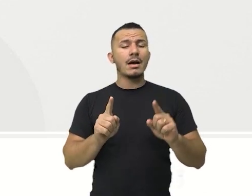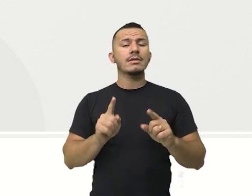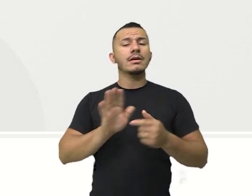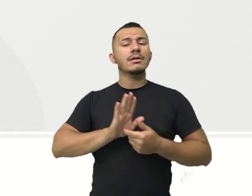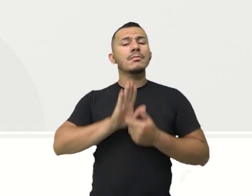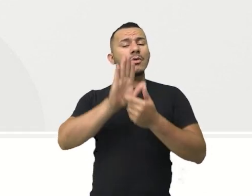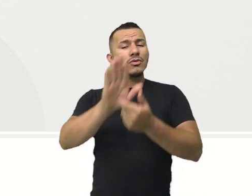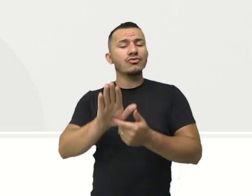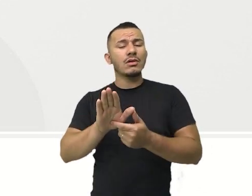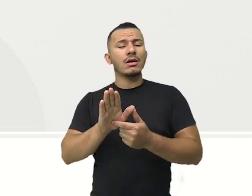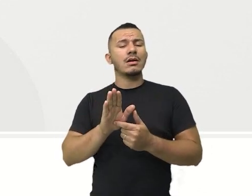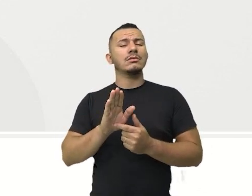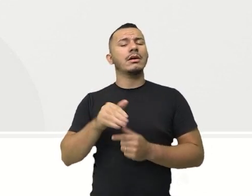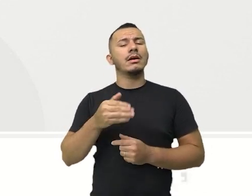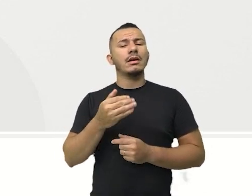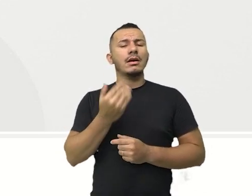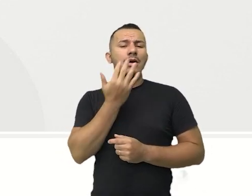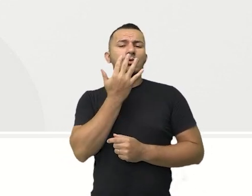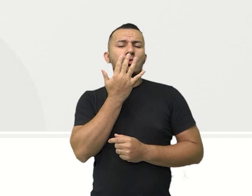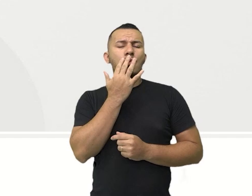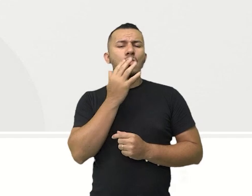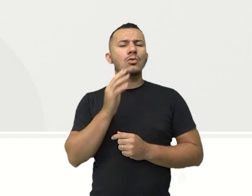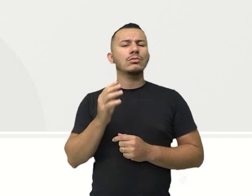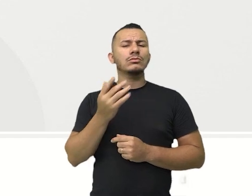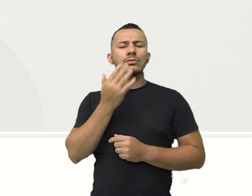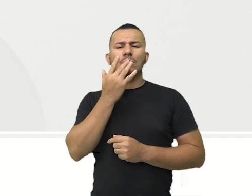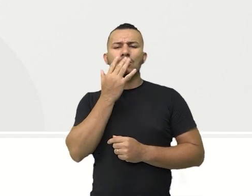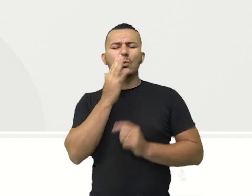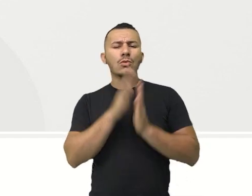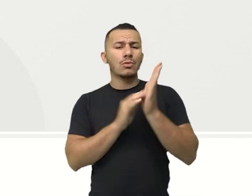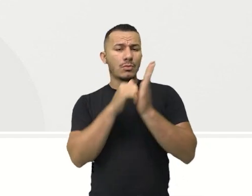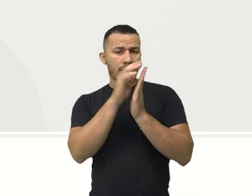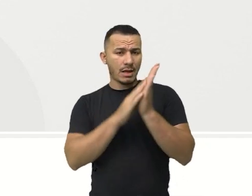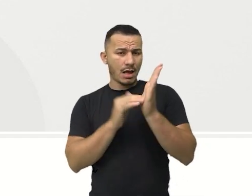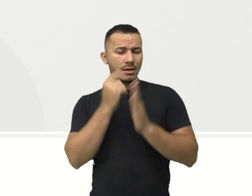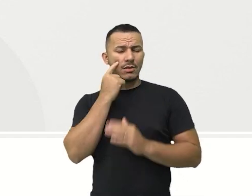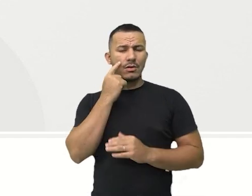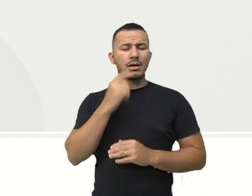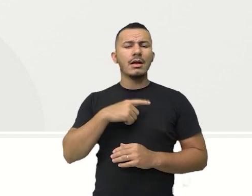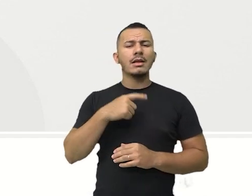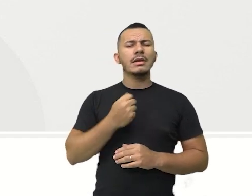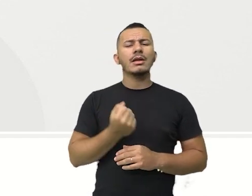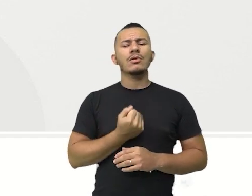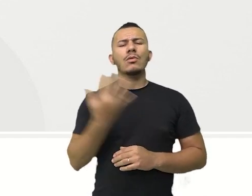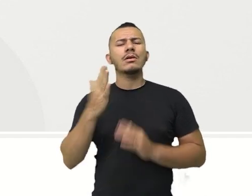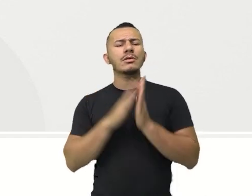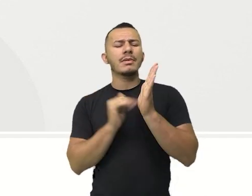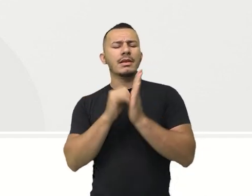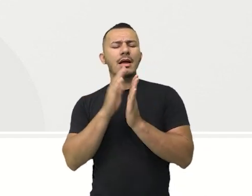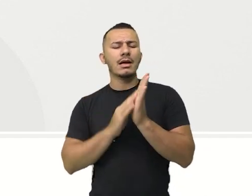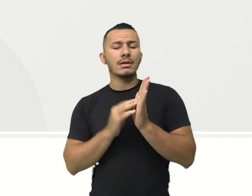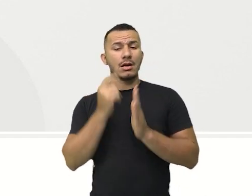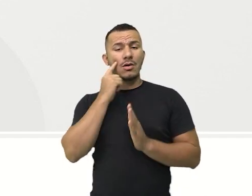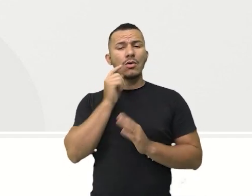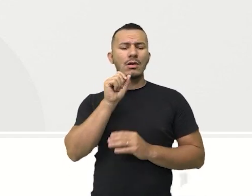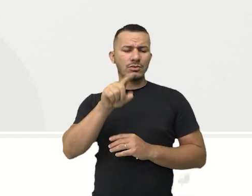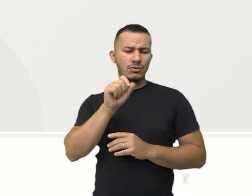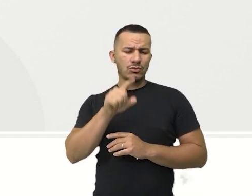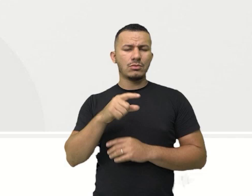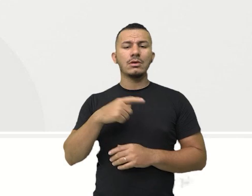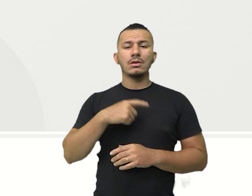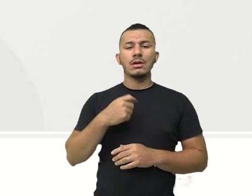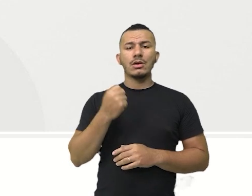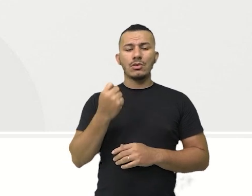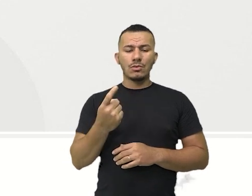parte pintada. Como queremos representar a parte pintada, a gente vai contar. Quantas partes pintadas temos? 1, 2,